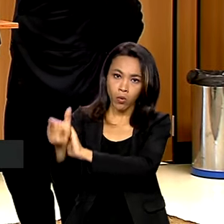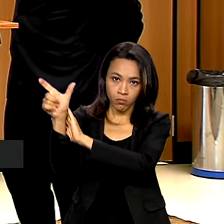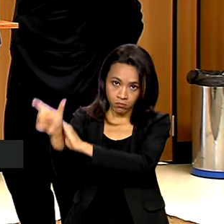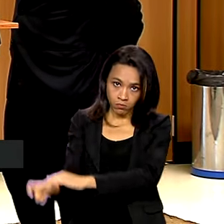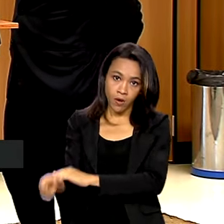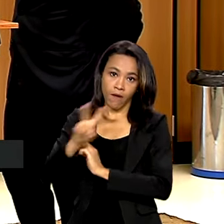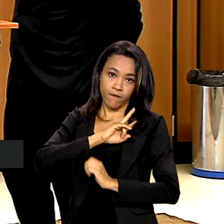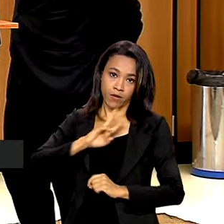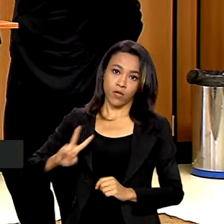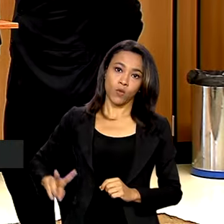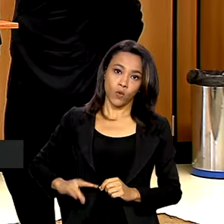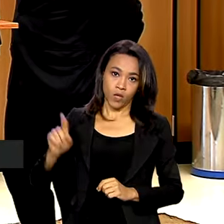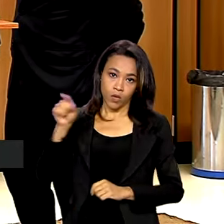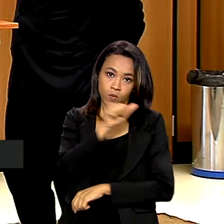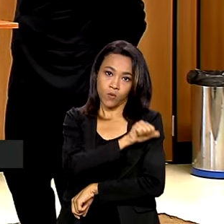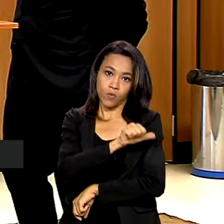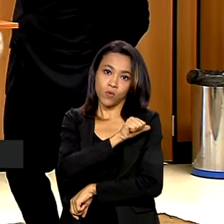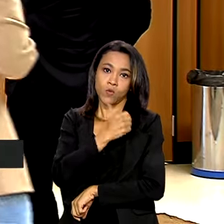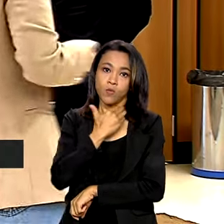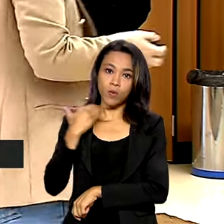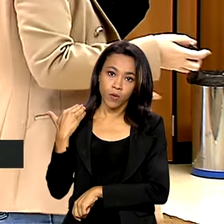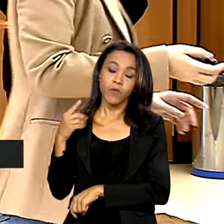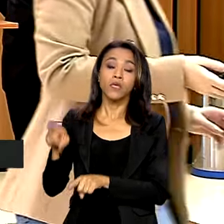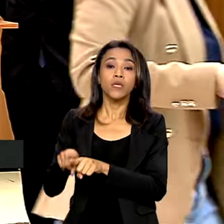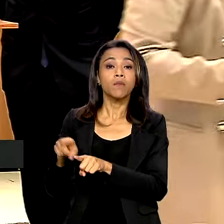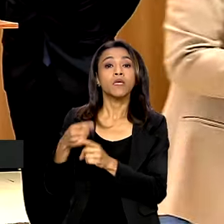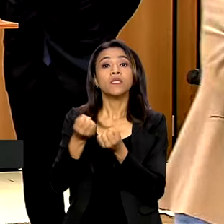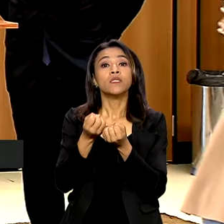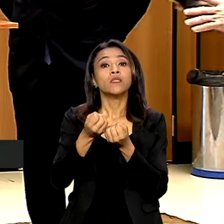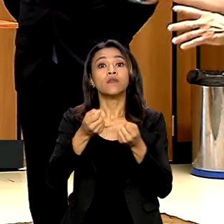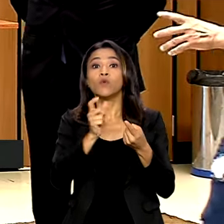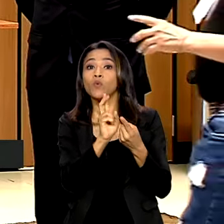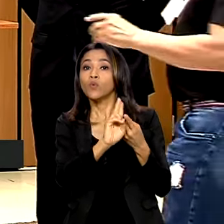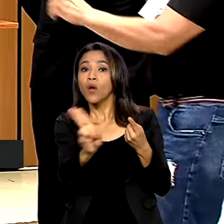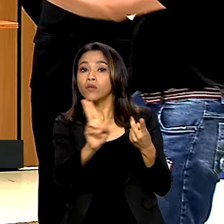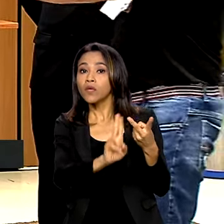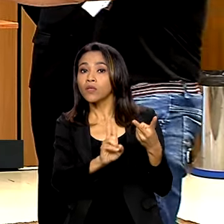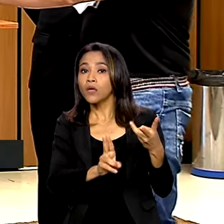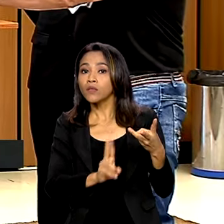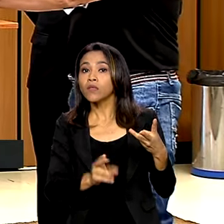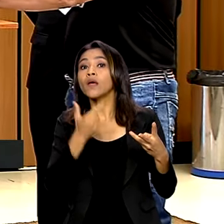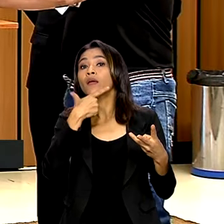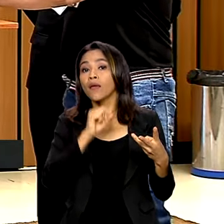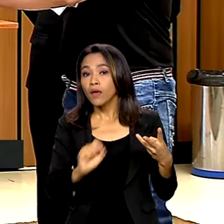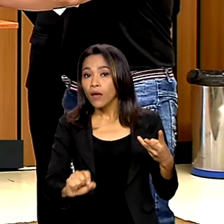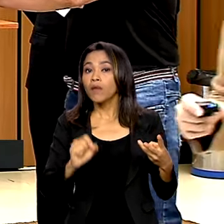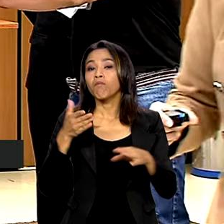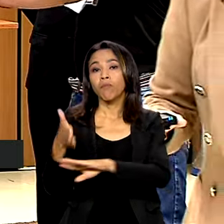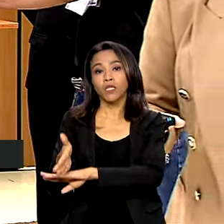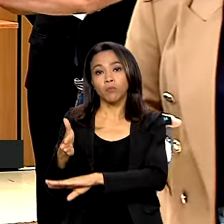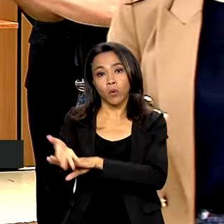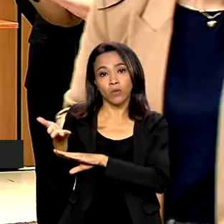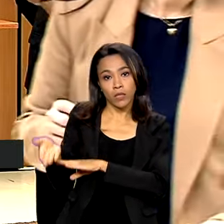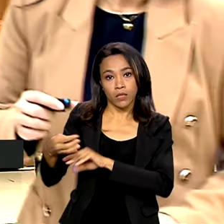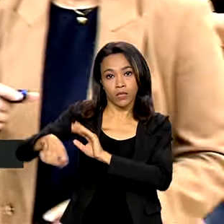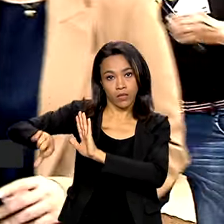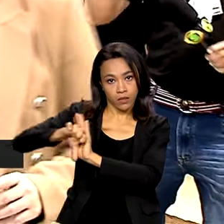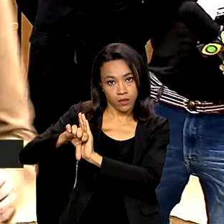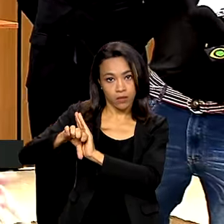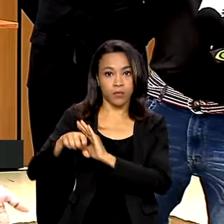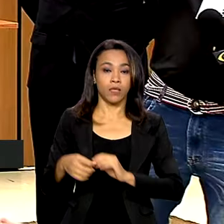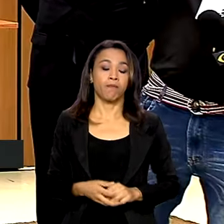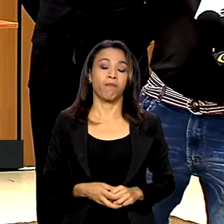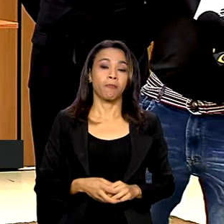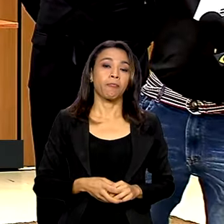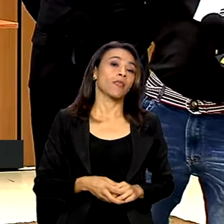a identificação dos mandantes do crime. O ministro também disse que a investigação